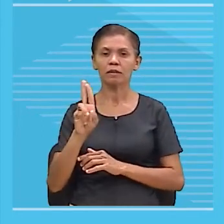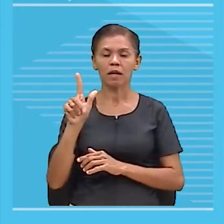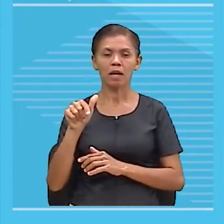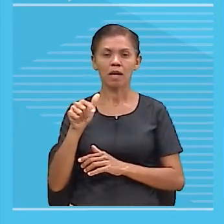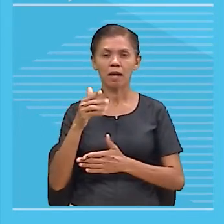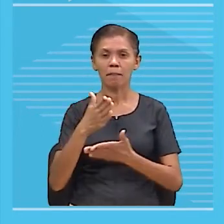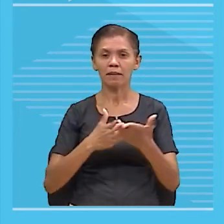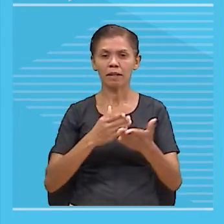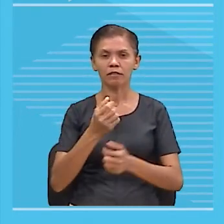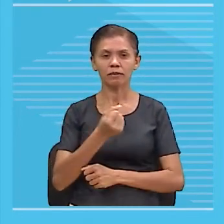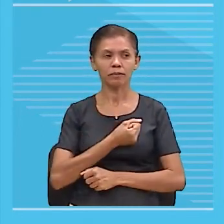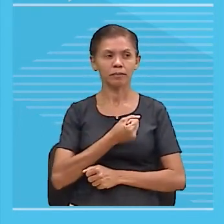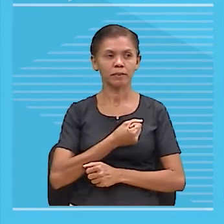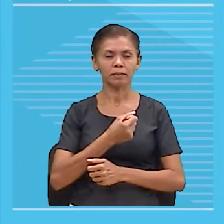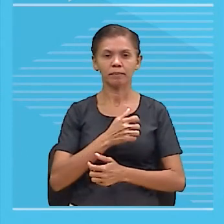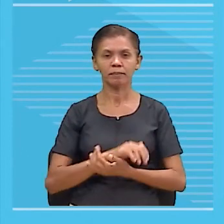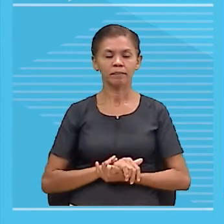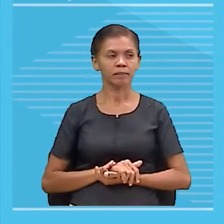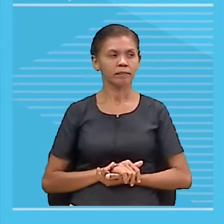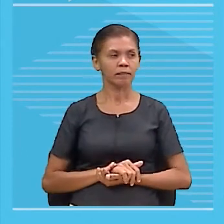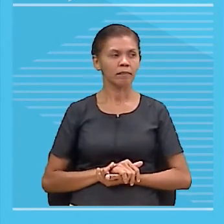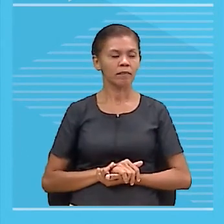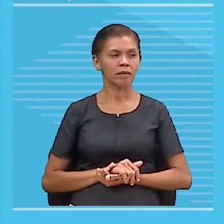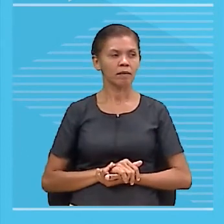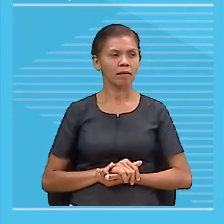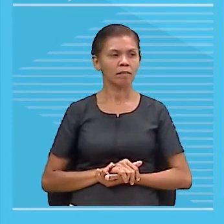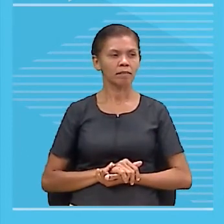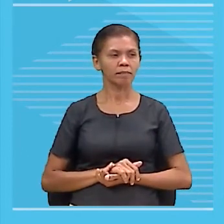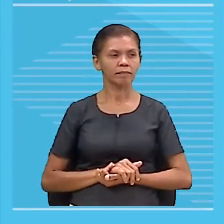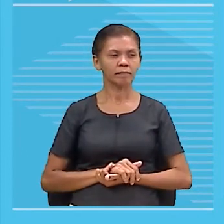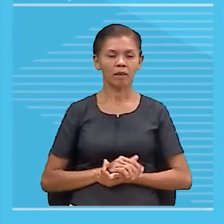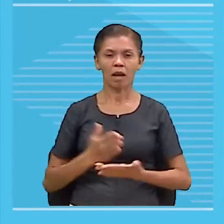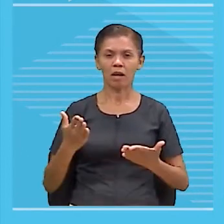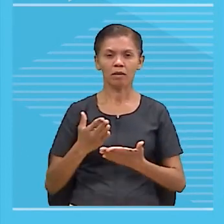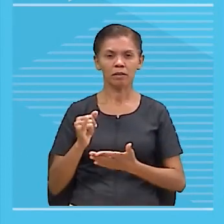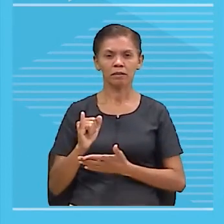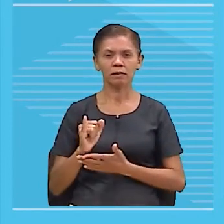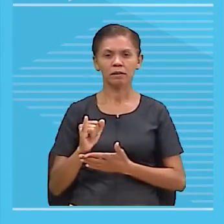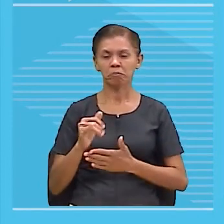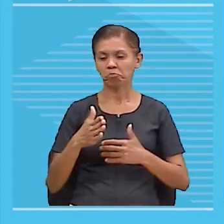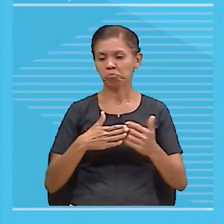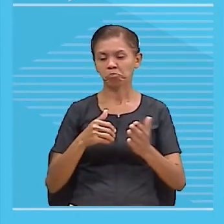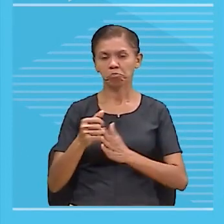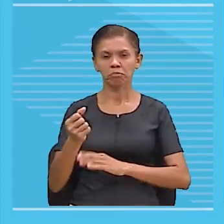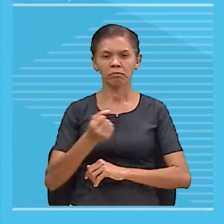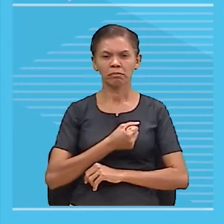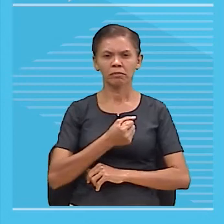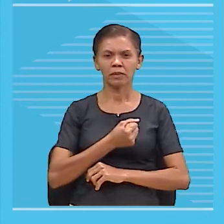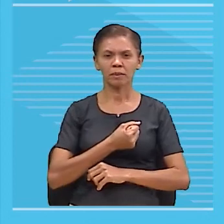número. Toda vez que o número é dividido por 0,5,